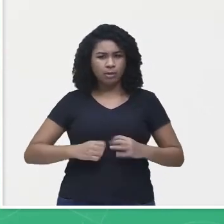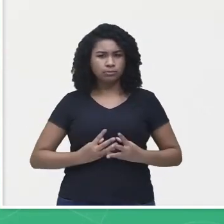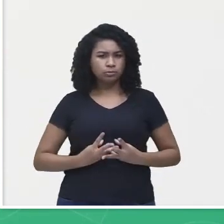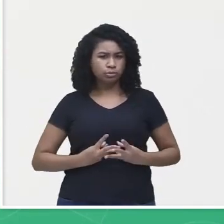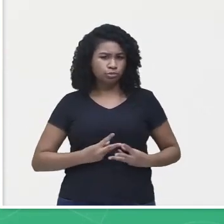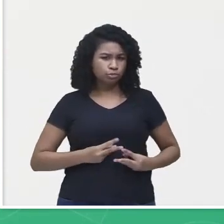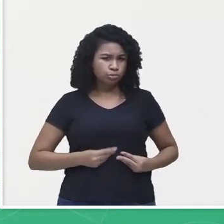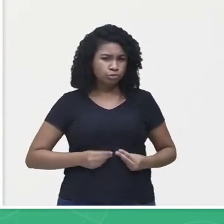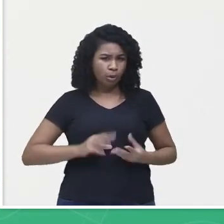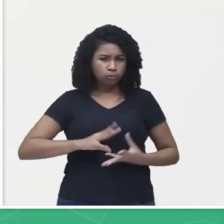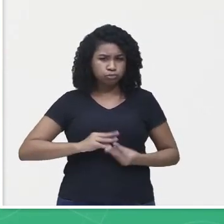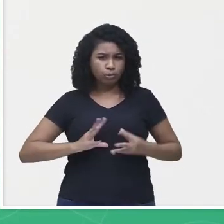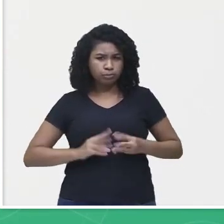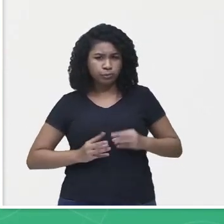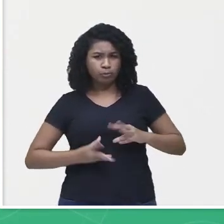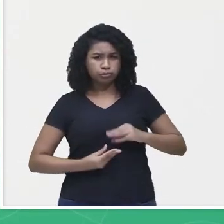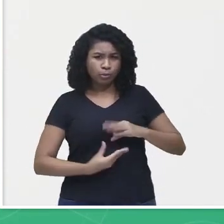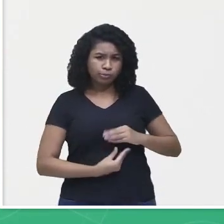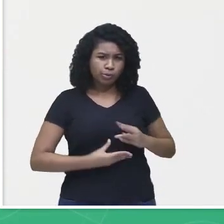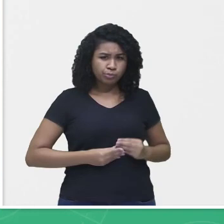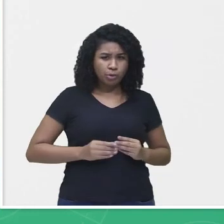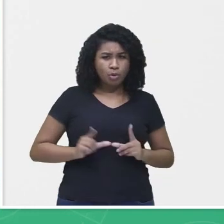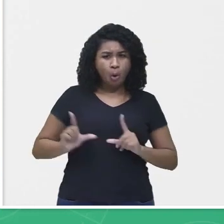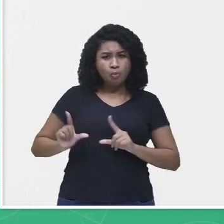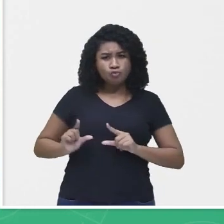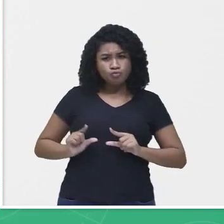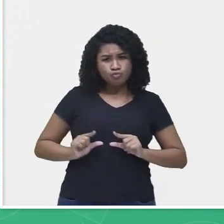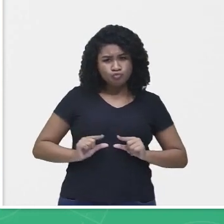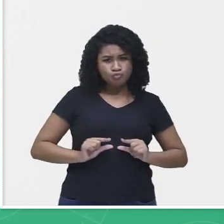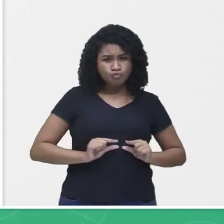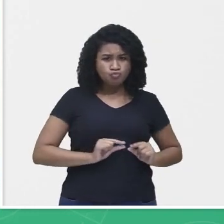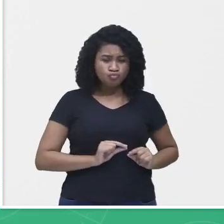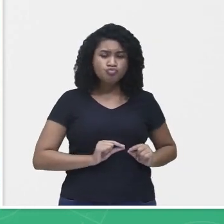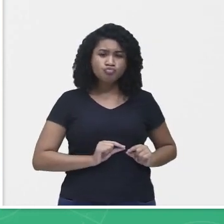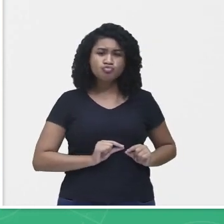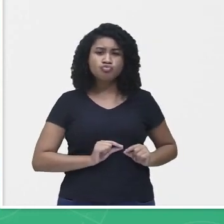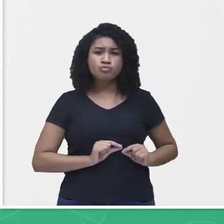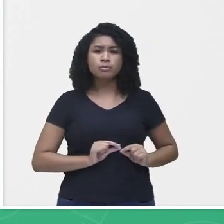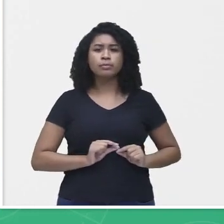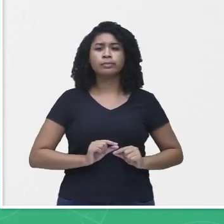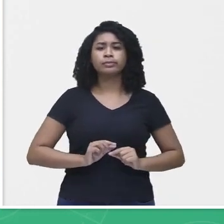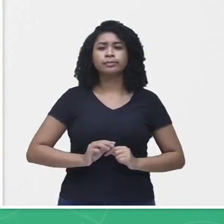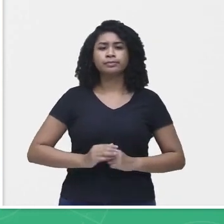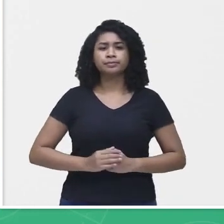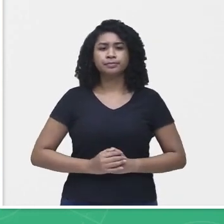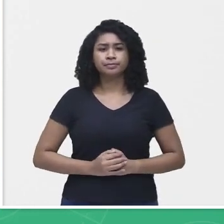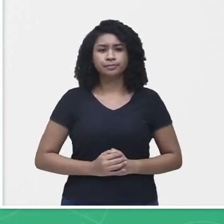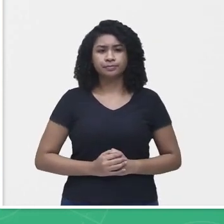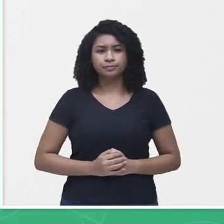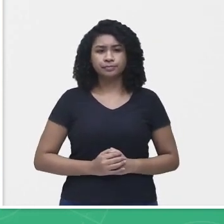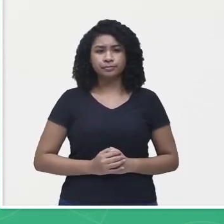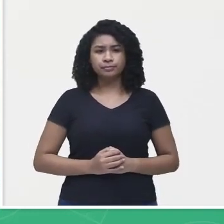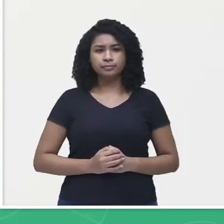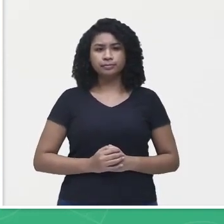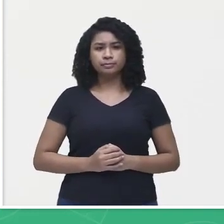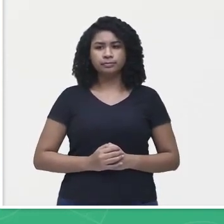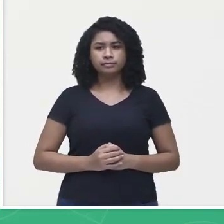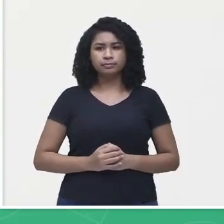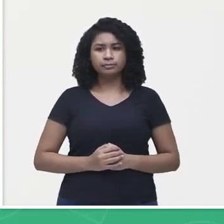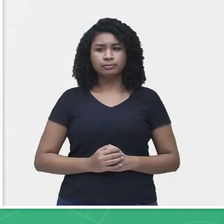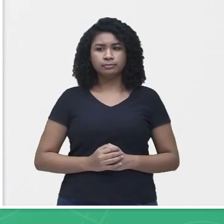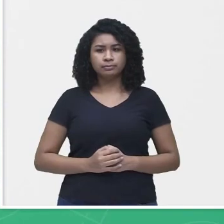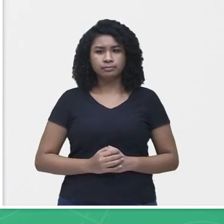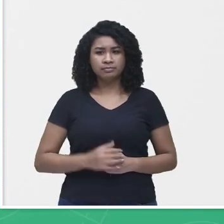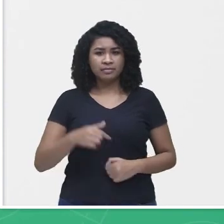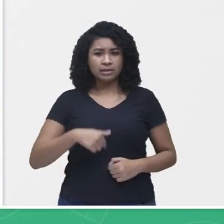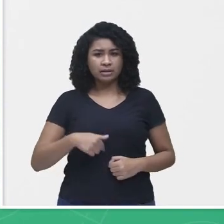partículas menores, graças às ações dessas enzimas presentes no suco digestivo, sofrendo alterações